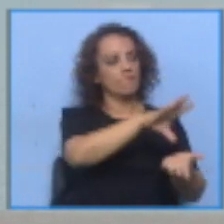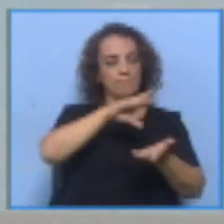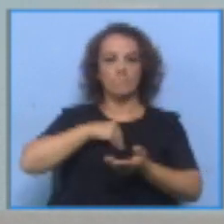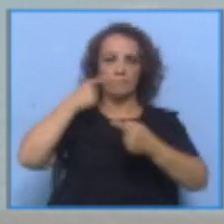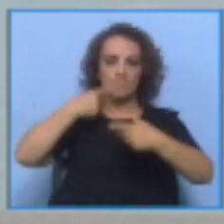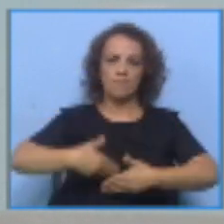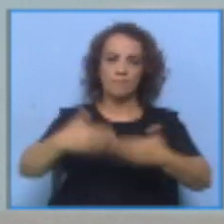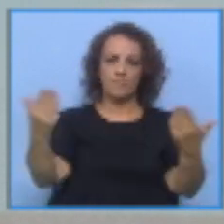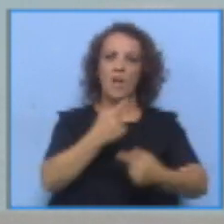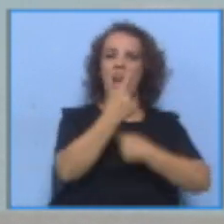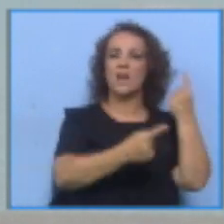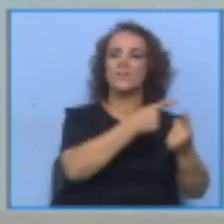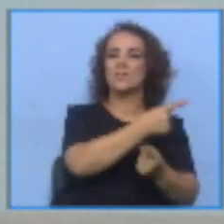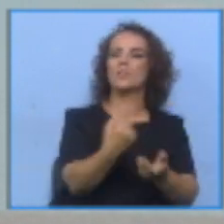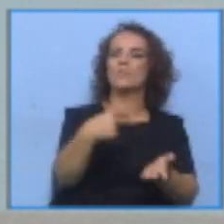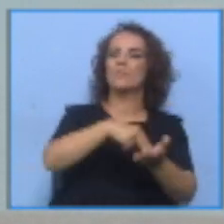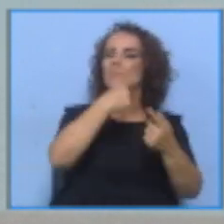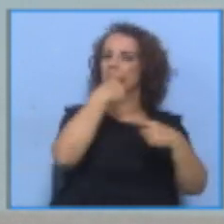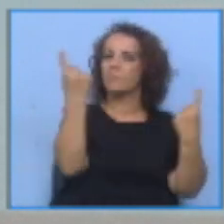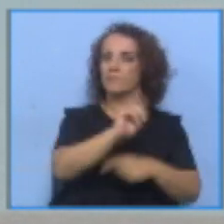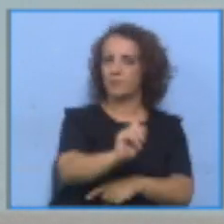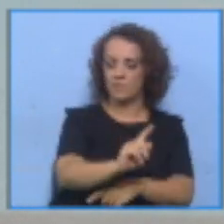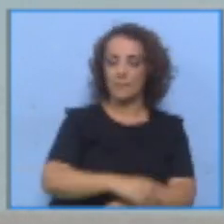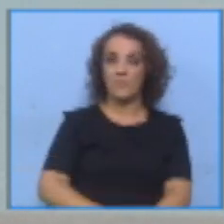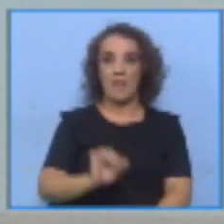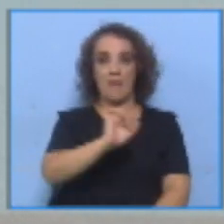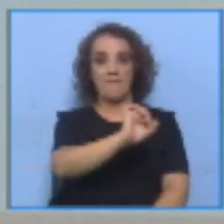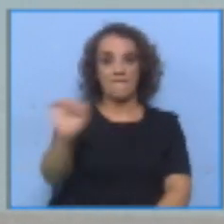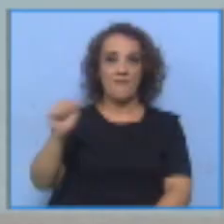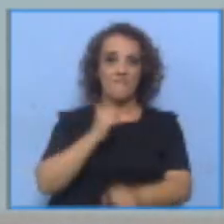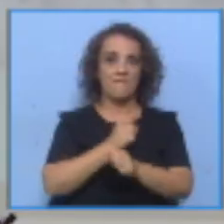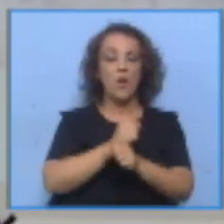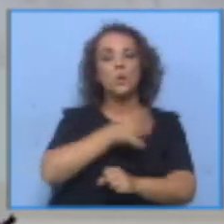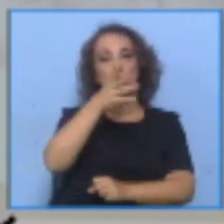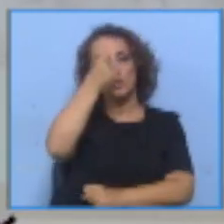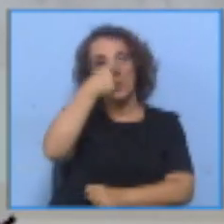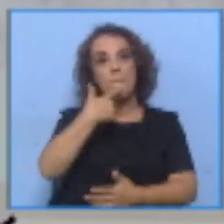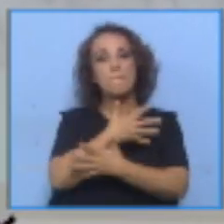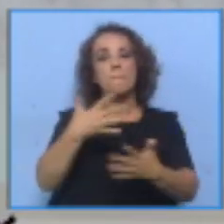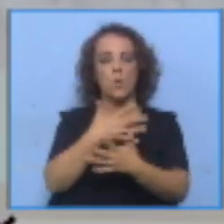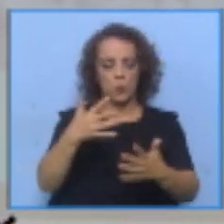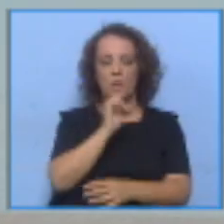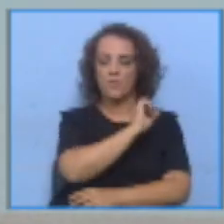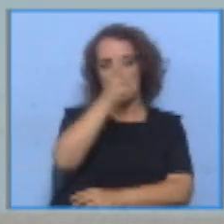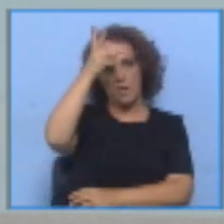têm lugar noutros órgãos de comunicação social. E é a partir de relatos que partem da Amazónia, não é? A maioria deles são a partir de